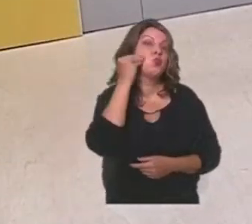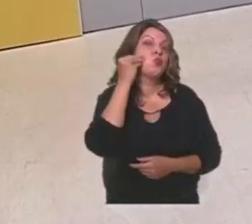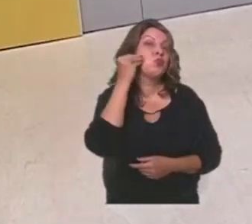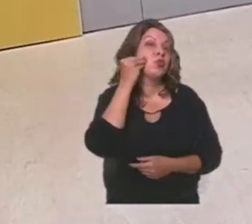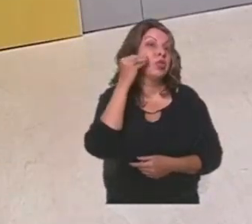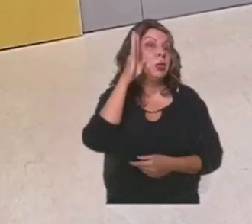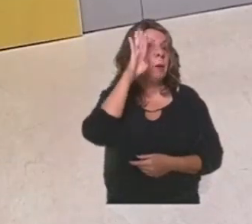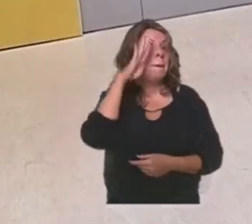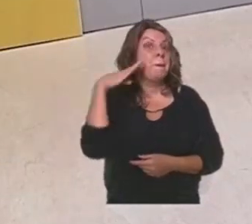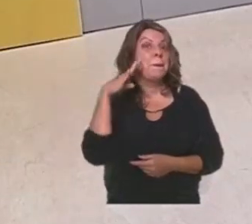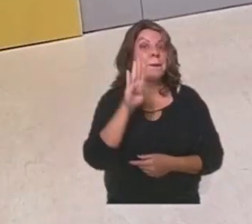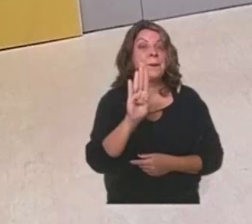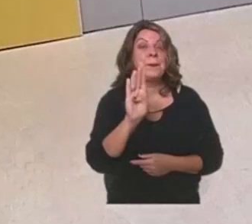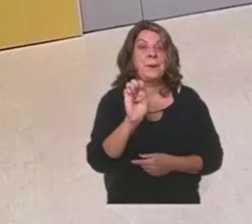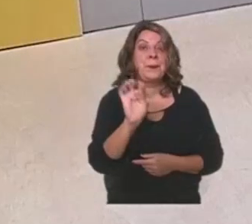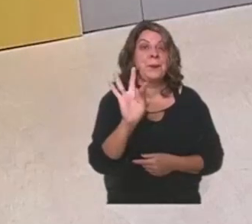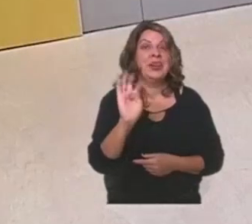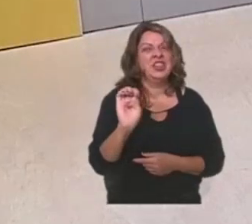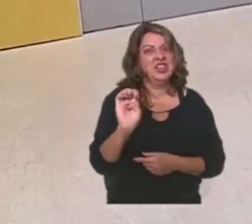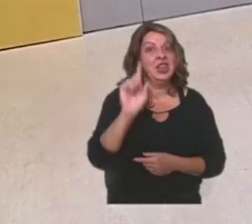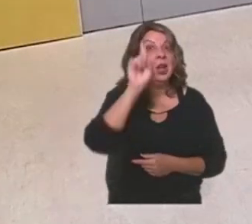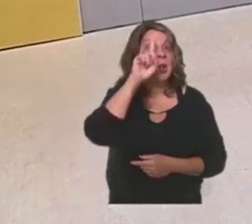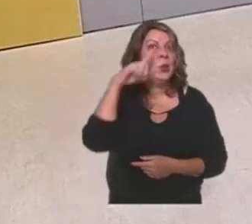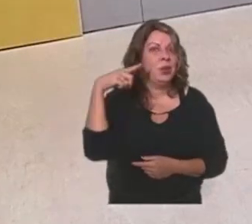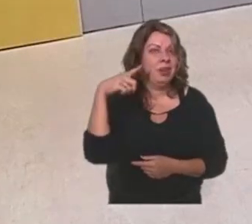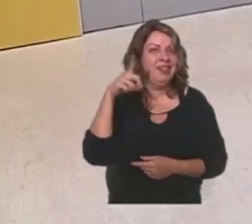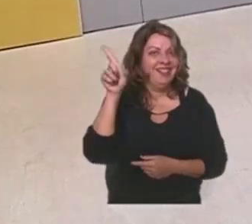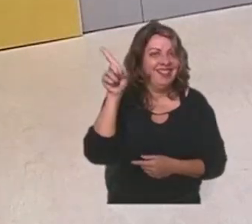Ó, 40. 40.